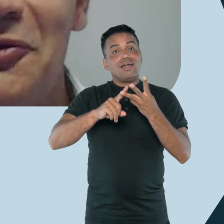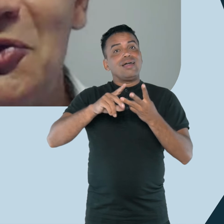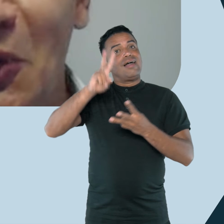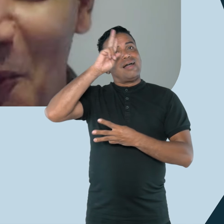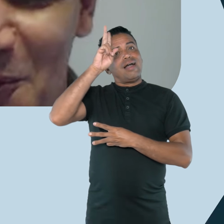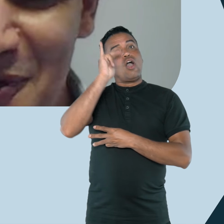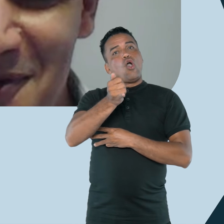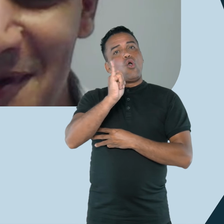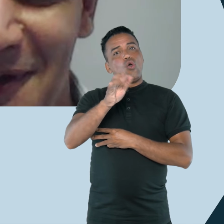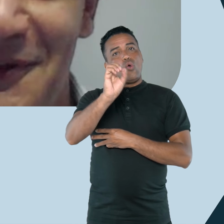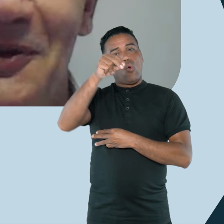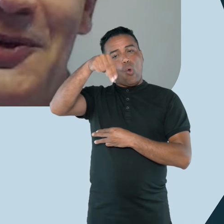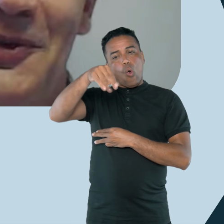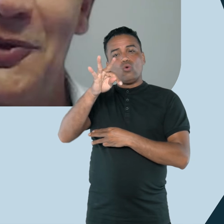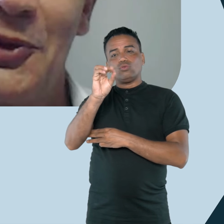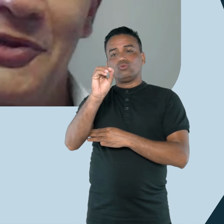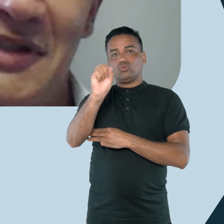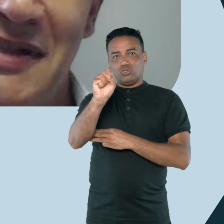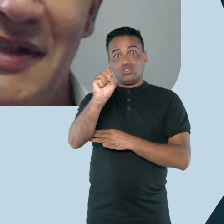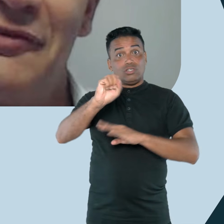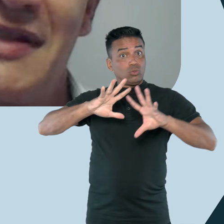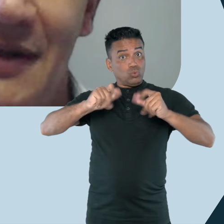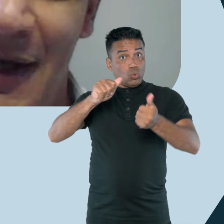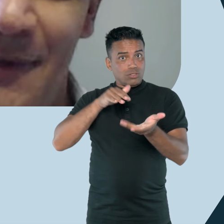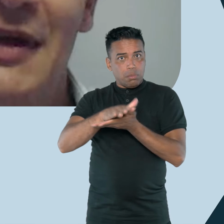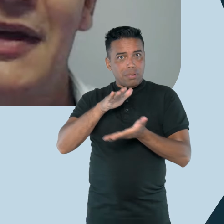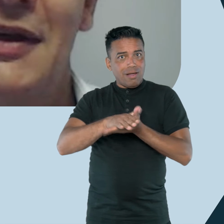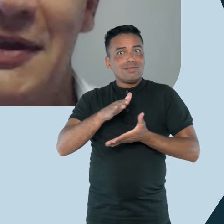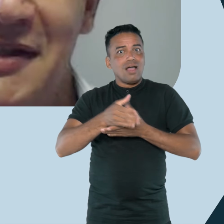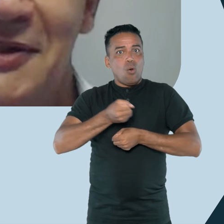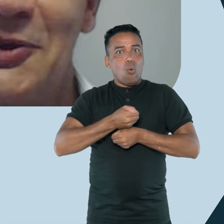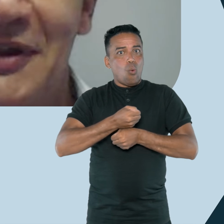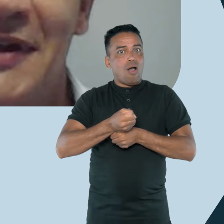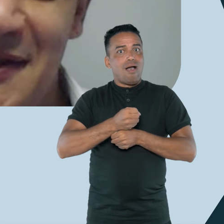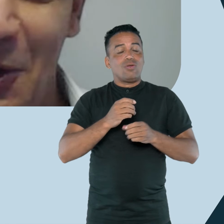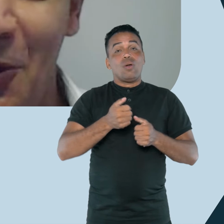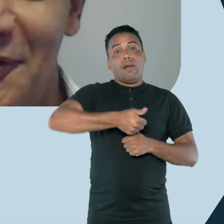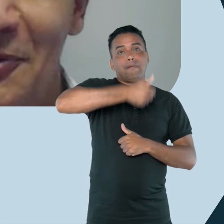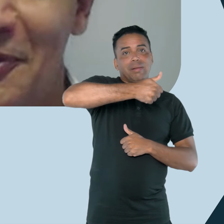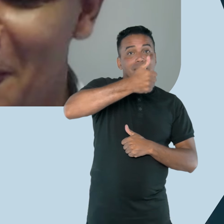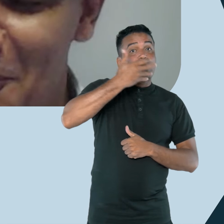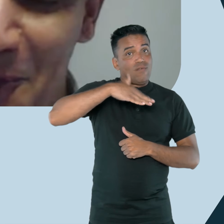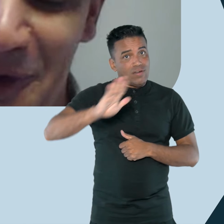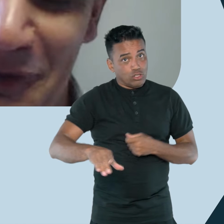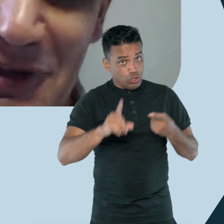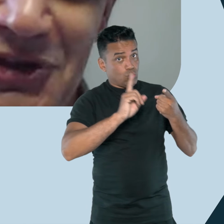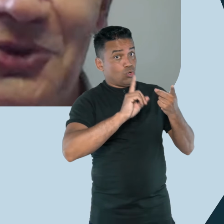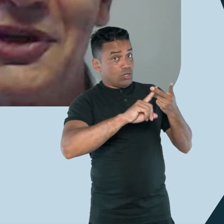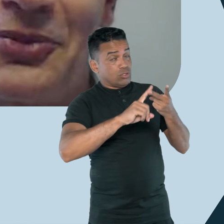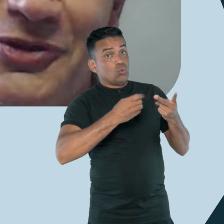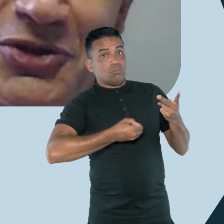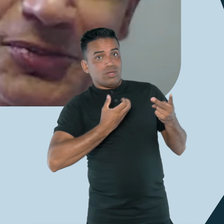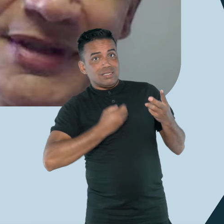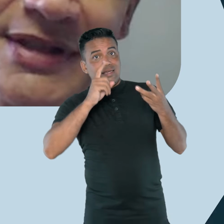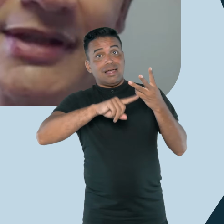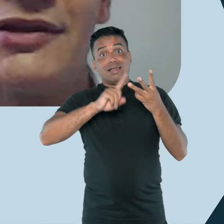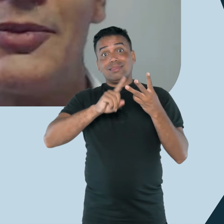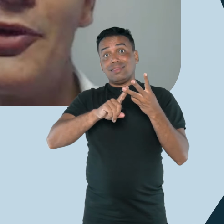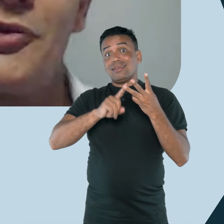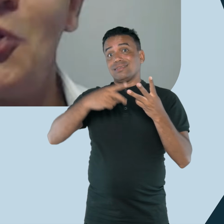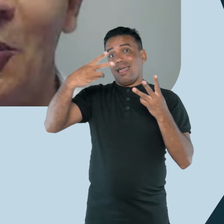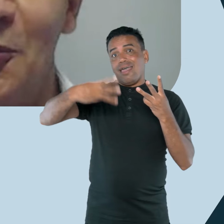próximo livro de contos. Então, todos eles devem estar lançando aí nessa ordem. Primeiro o infantil, depois o de